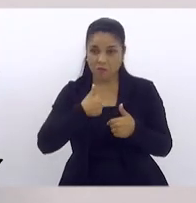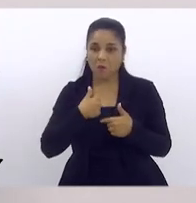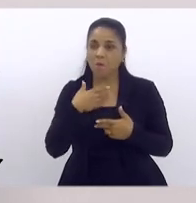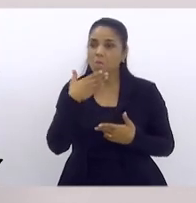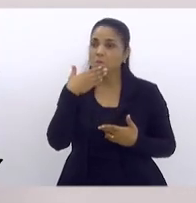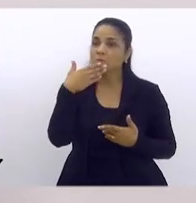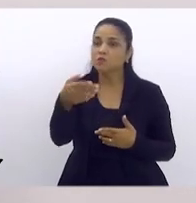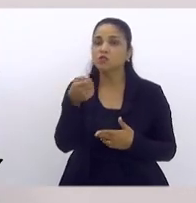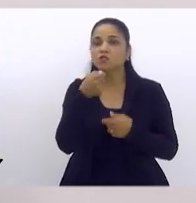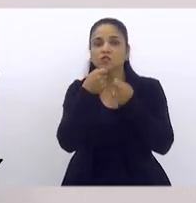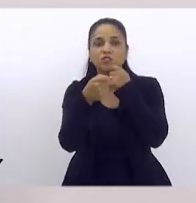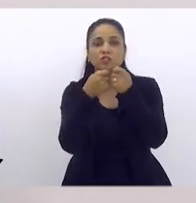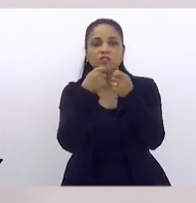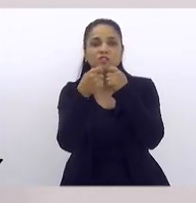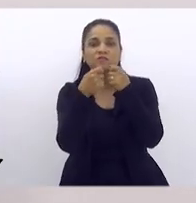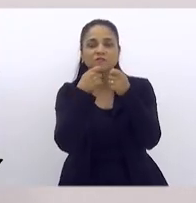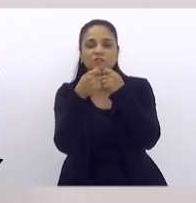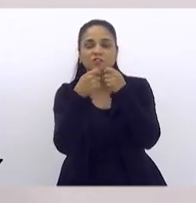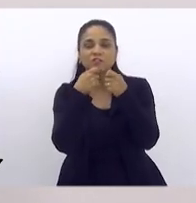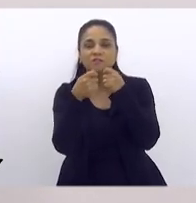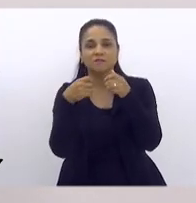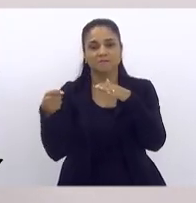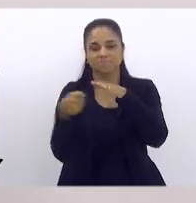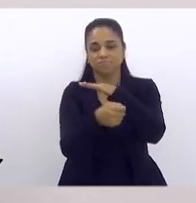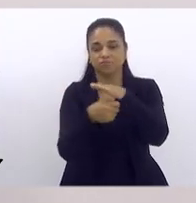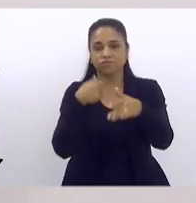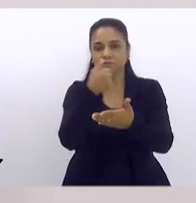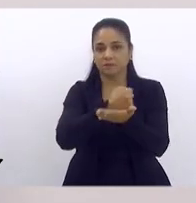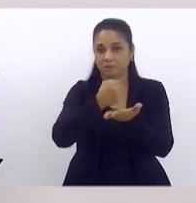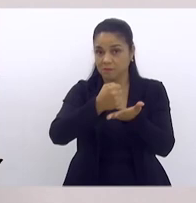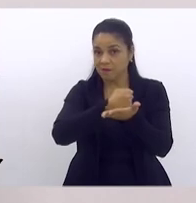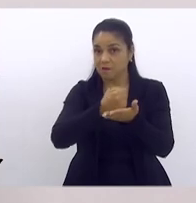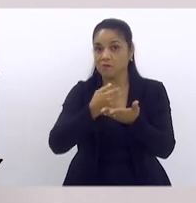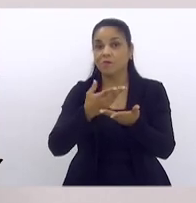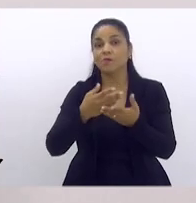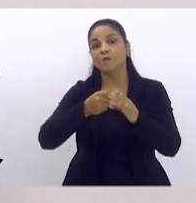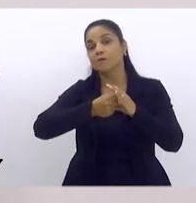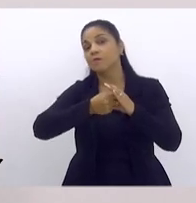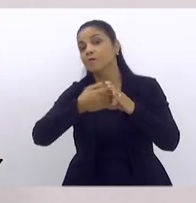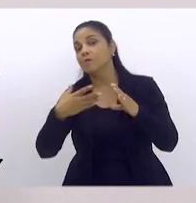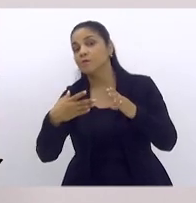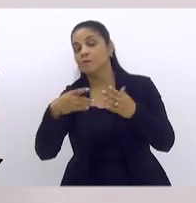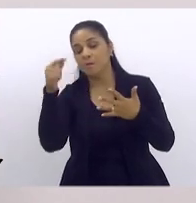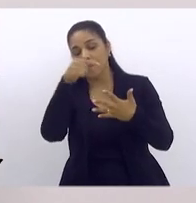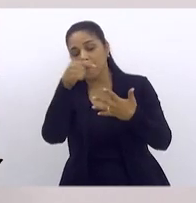entrevista Qual o critério de uma entrevista empatia